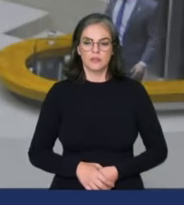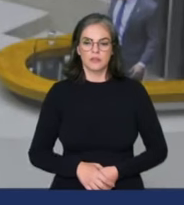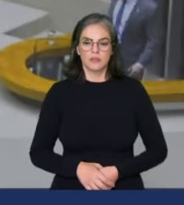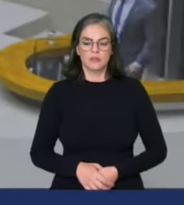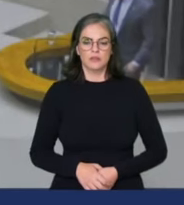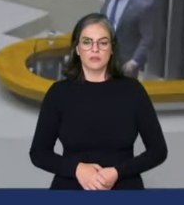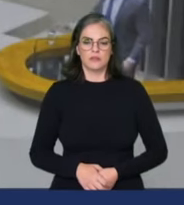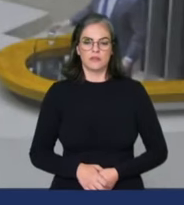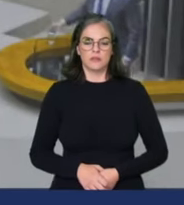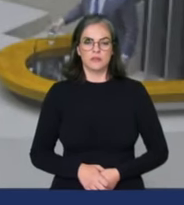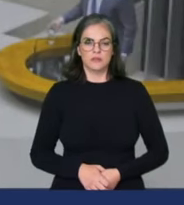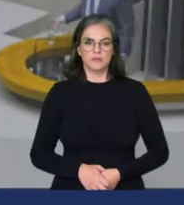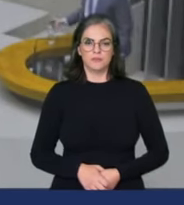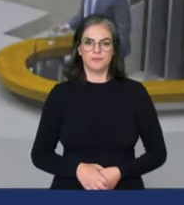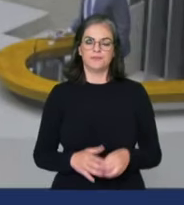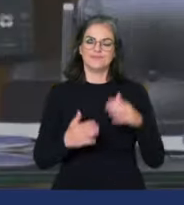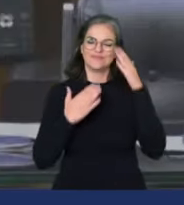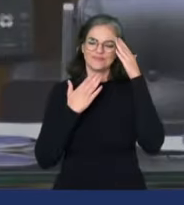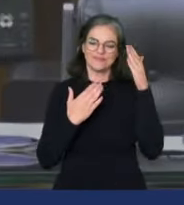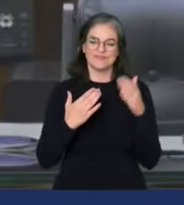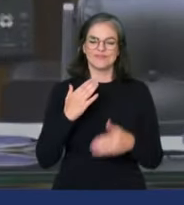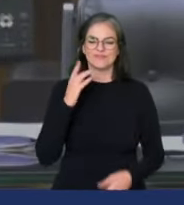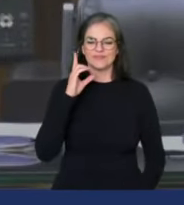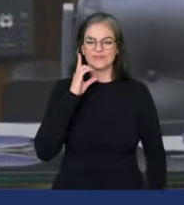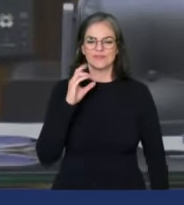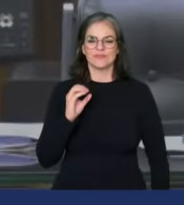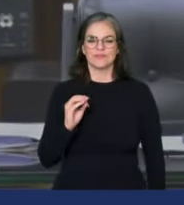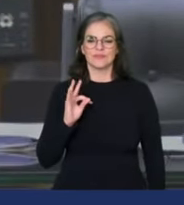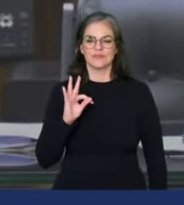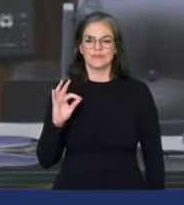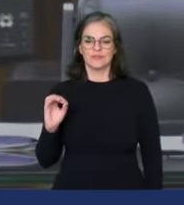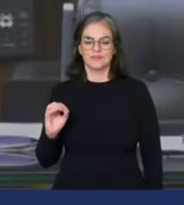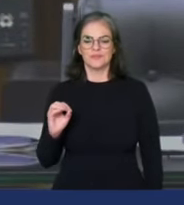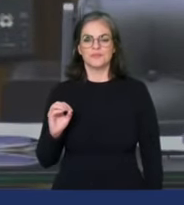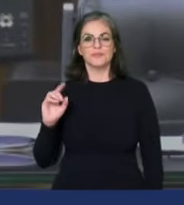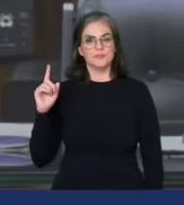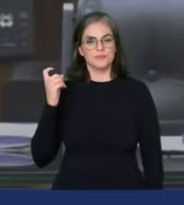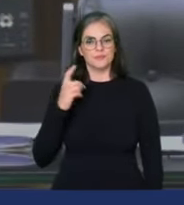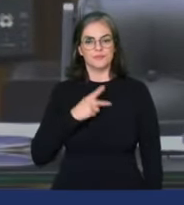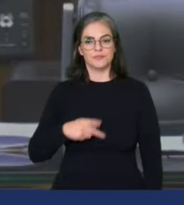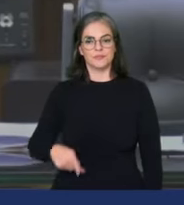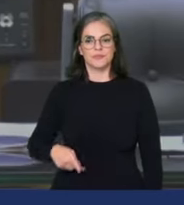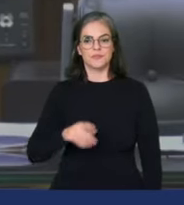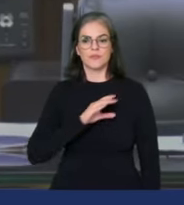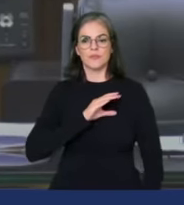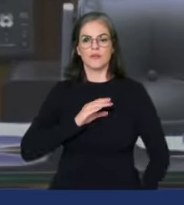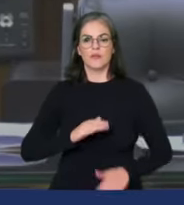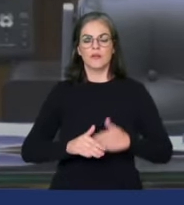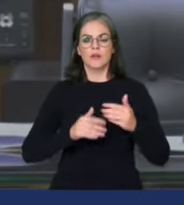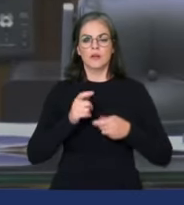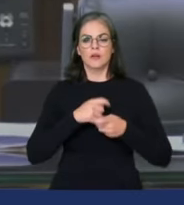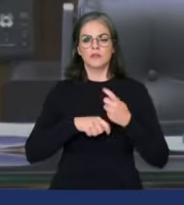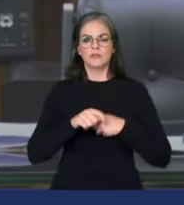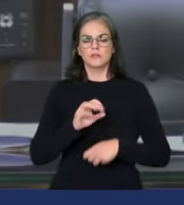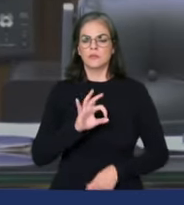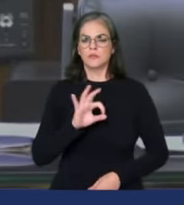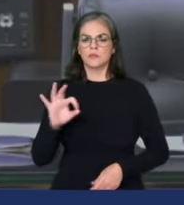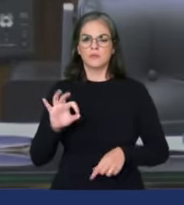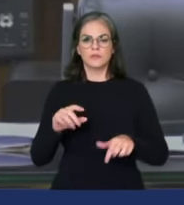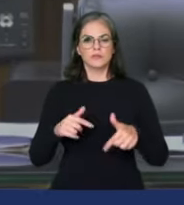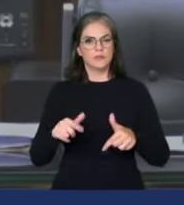Nós é que agradecemos o deputado Otto, sempre atuante, foi presidente da Comissão de Desenvolvimento Econômico, fez um belíssimo